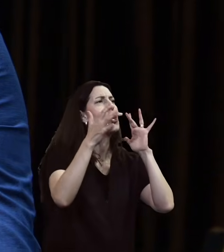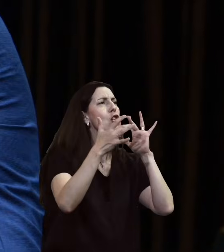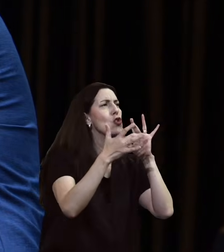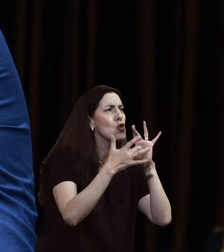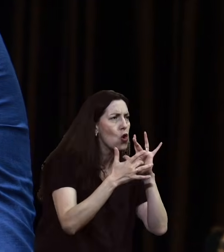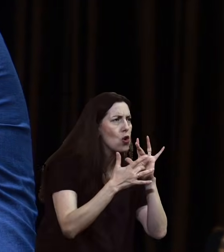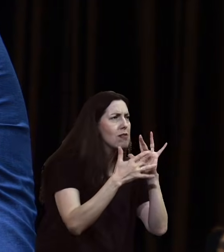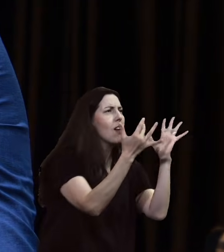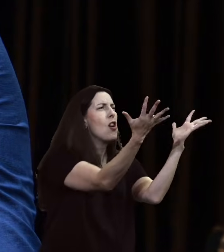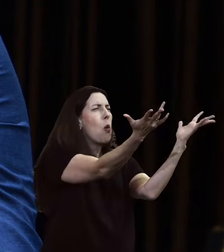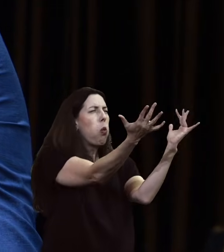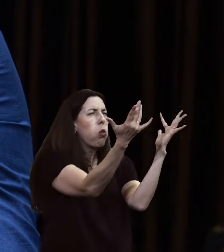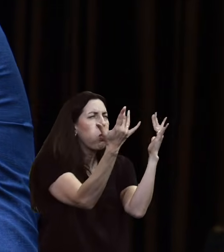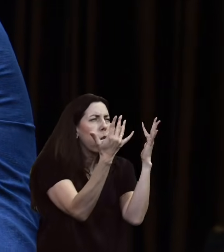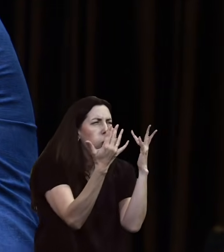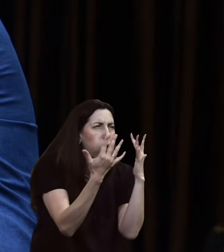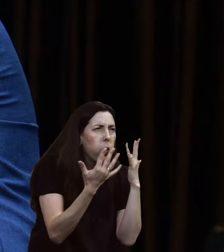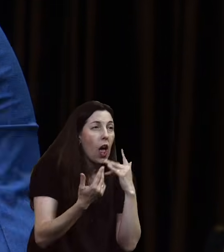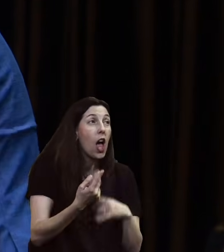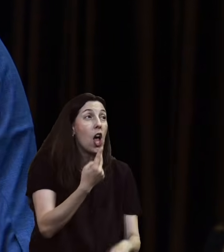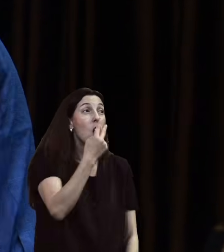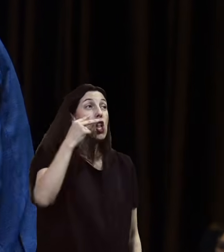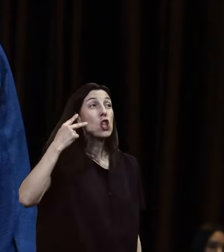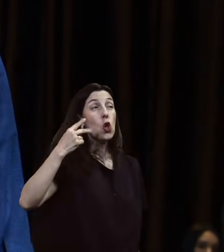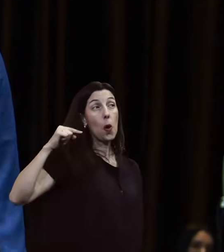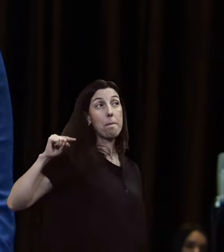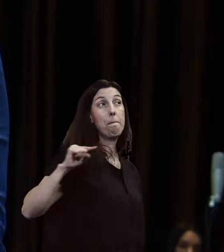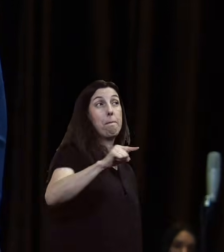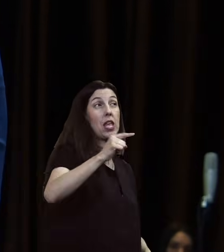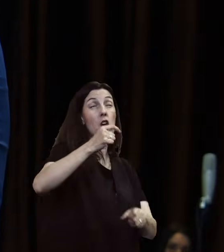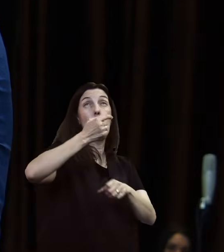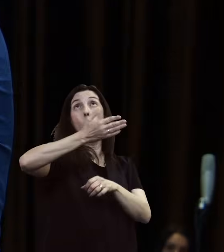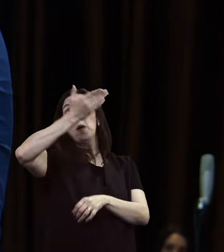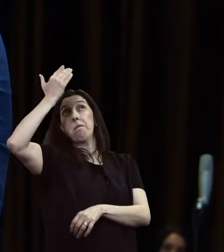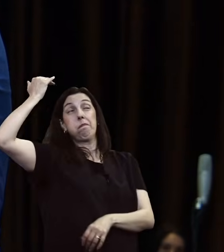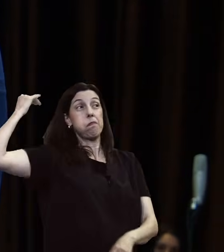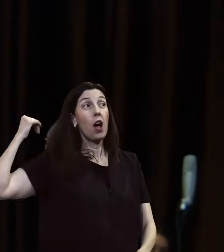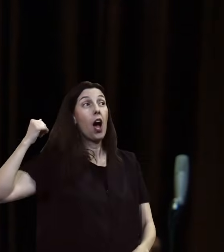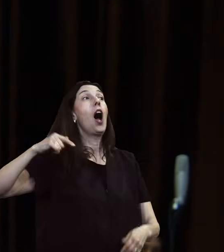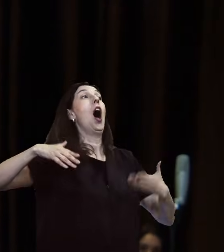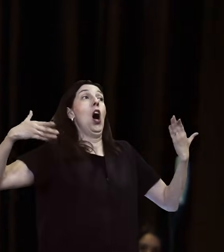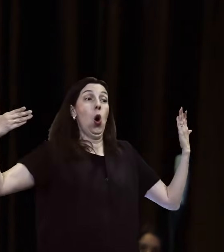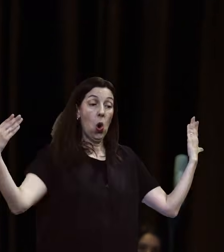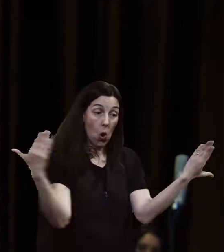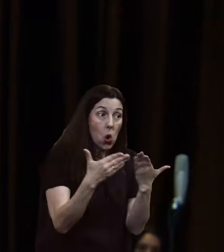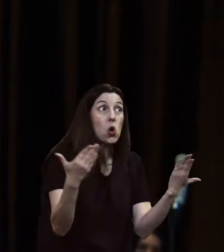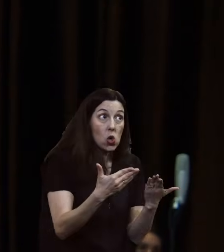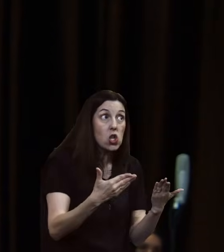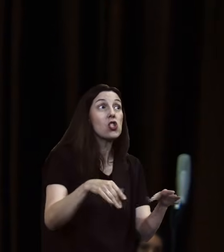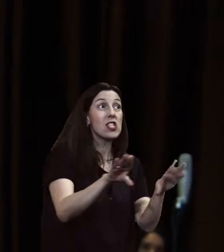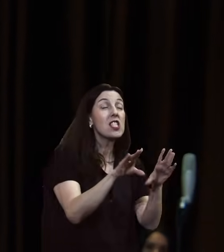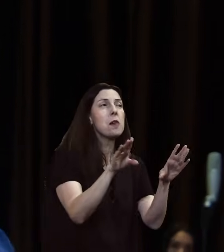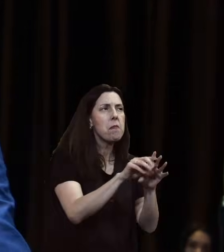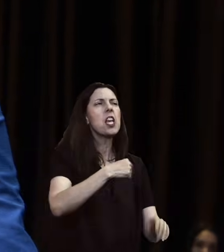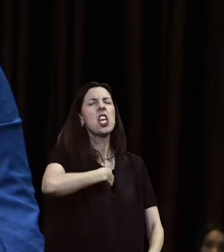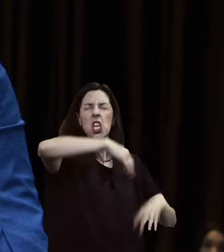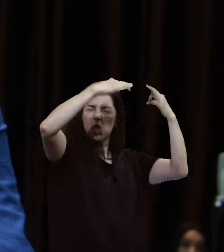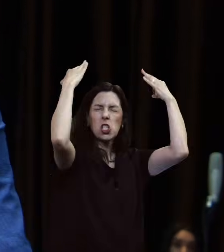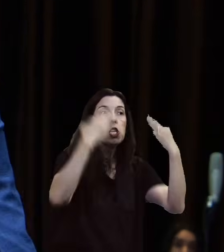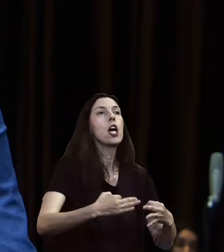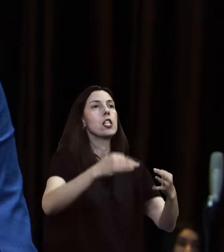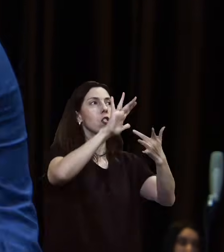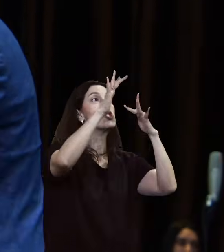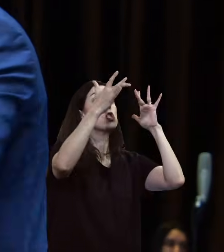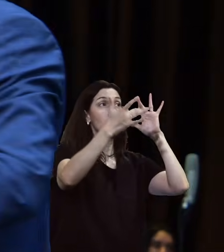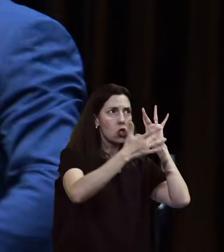atraía multidões há 2000 anos atrás. Ele continua fazendo isso hoje. Eu tenho certeza,